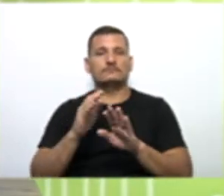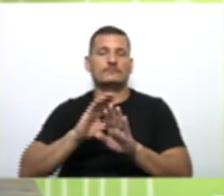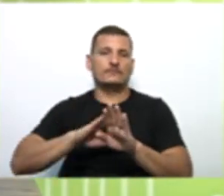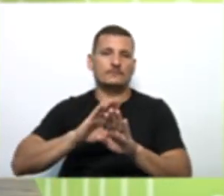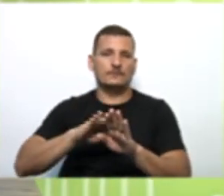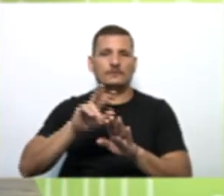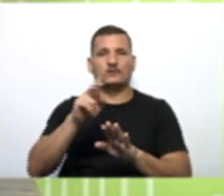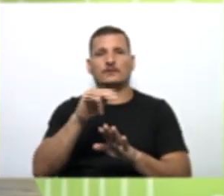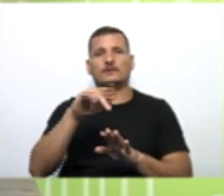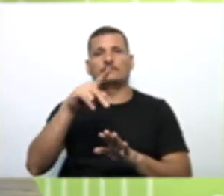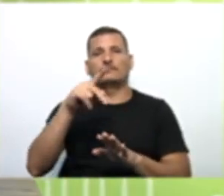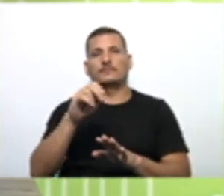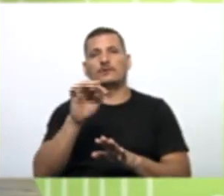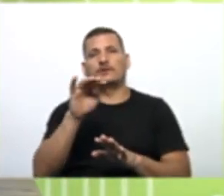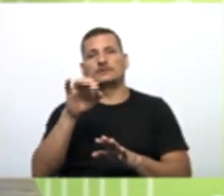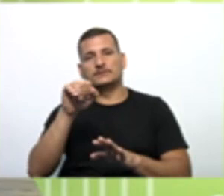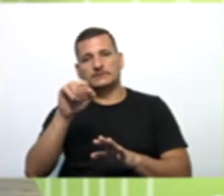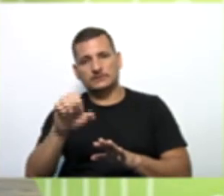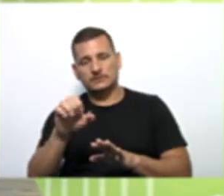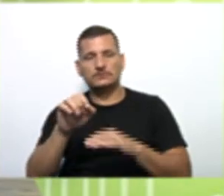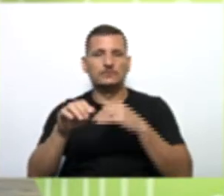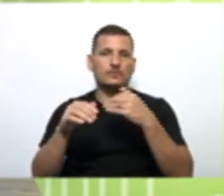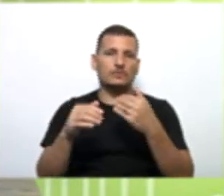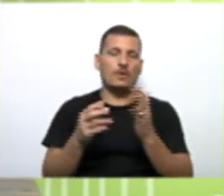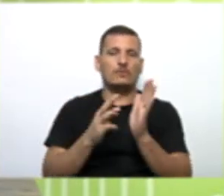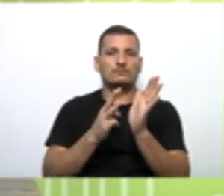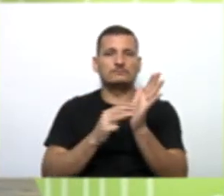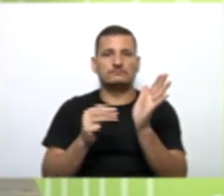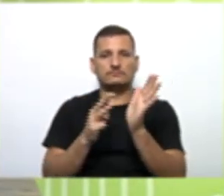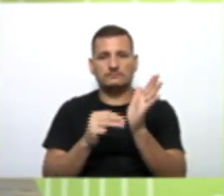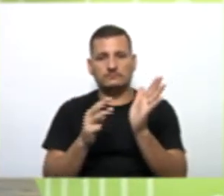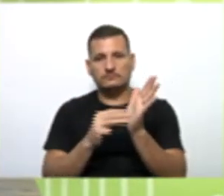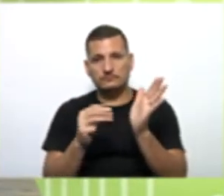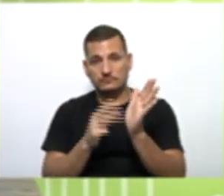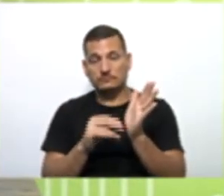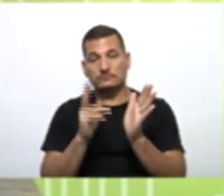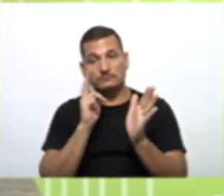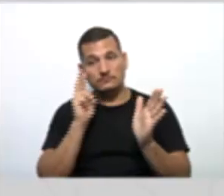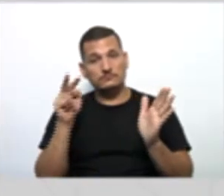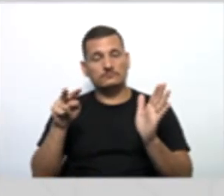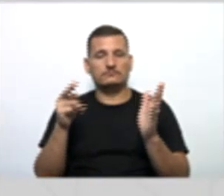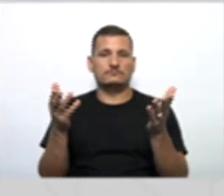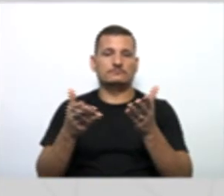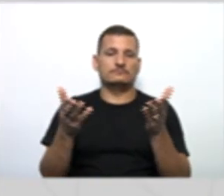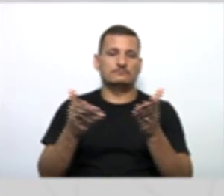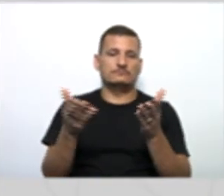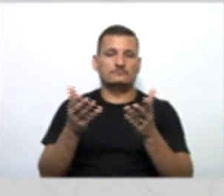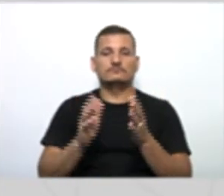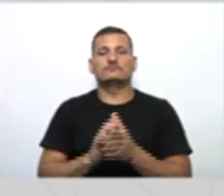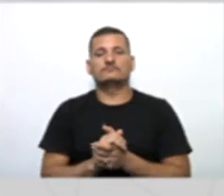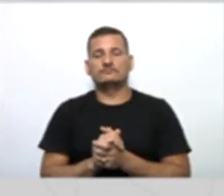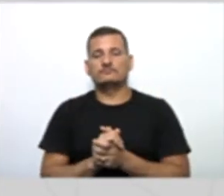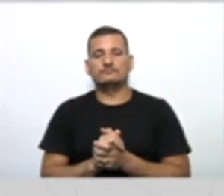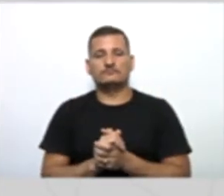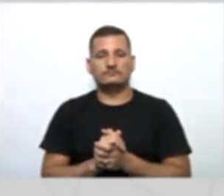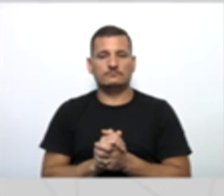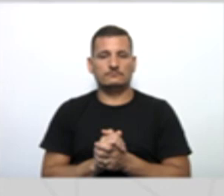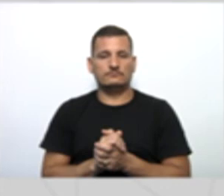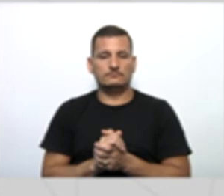hipóteses, qual é a metodologia, que a gente vai ver agora, na nossa segunda